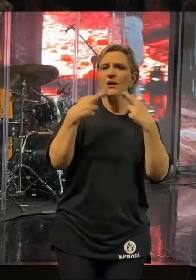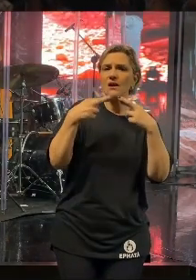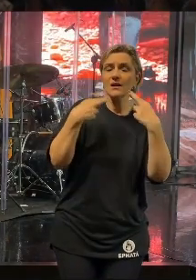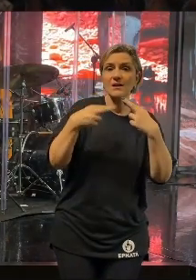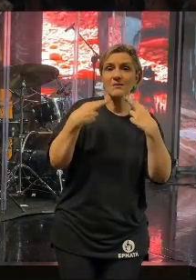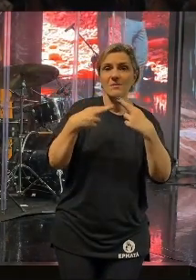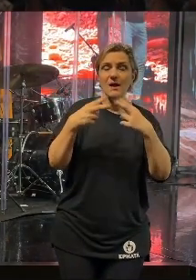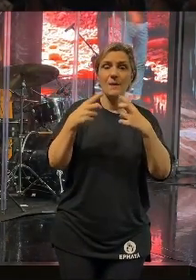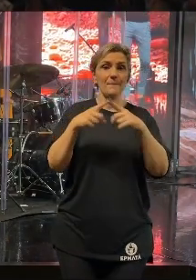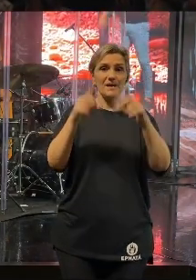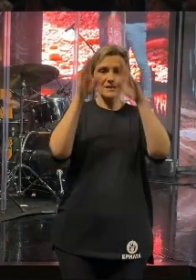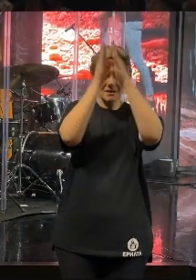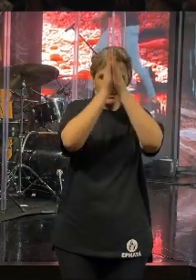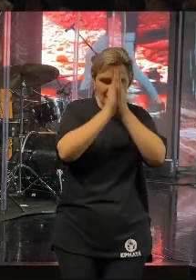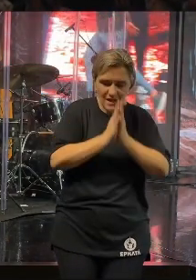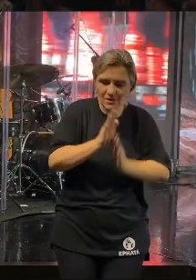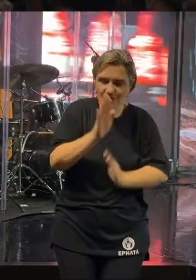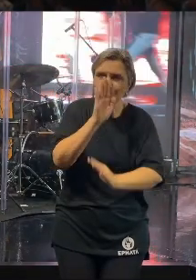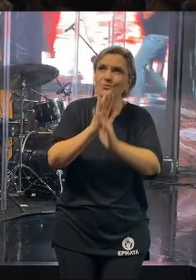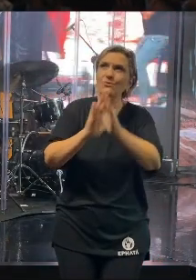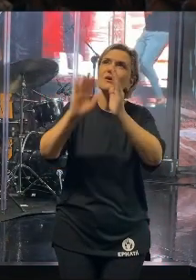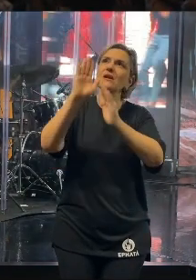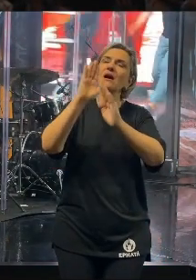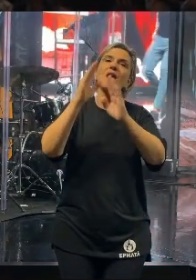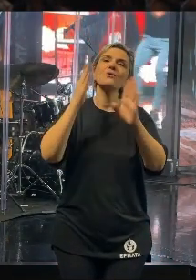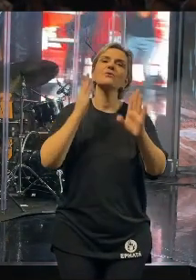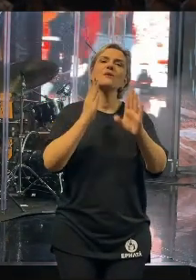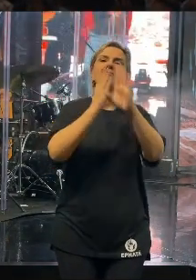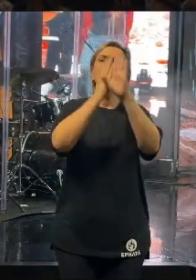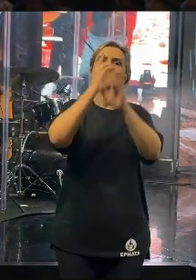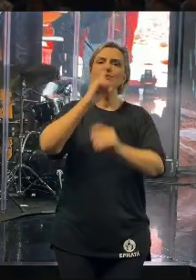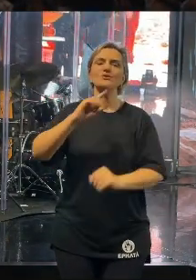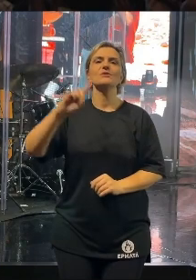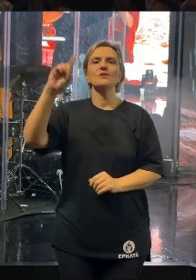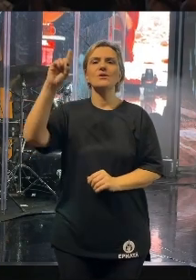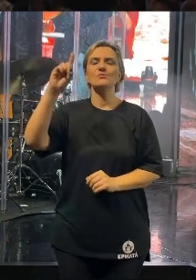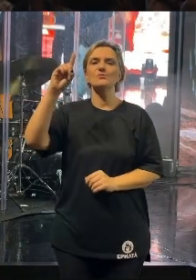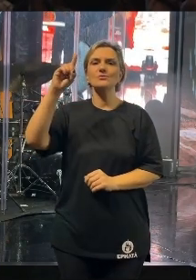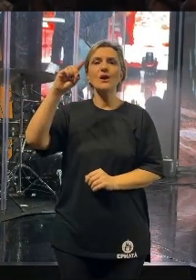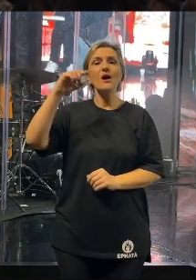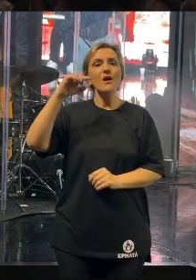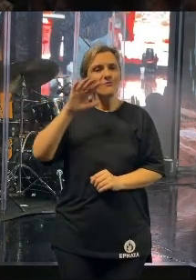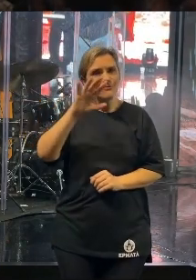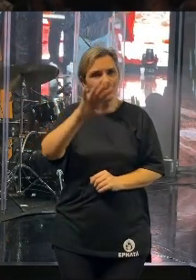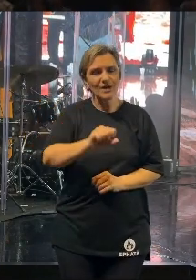mas adorar, o de repente de Deus vai te